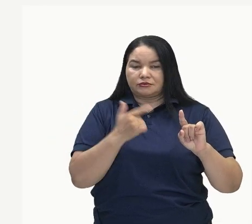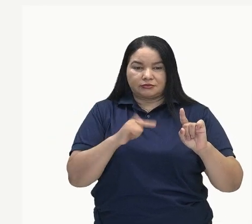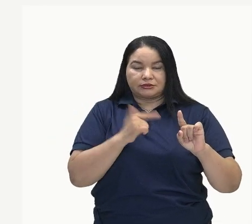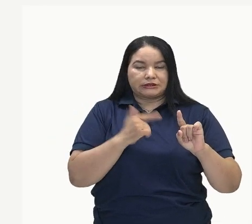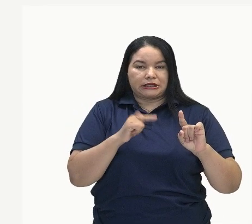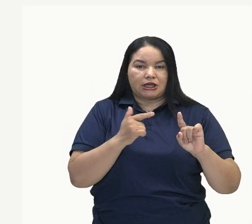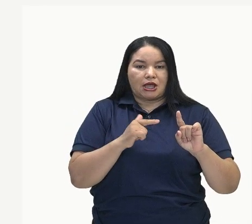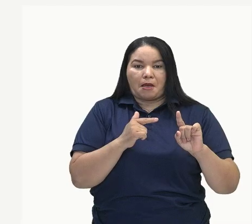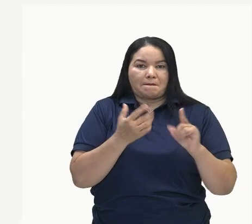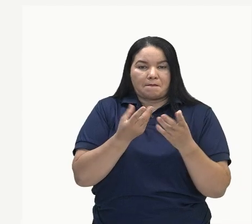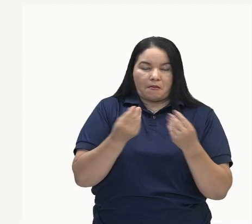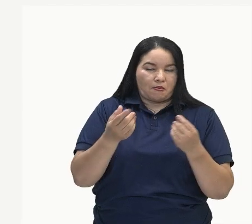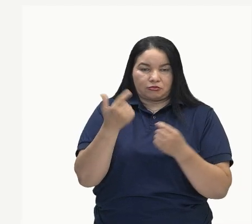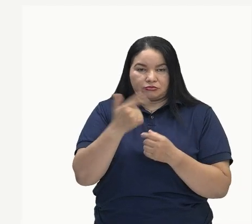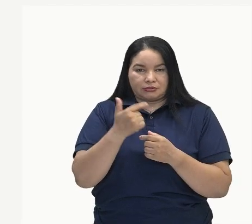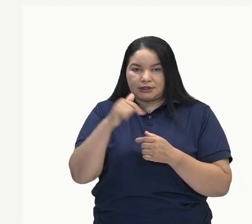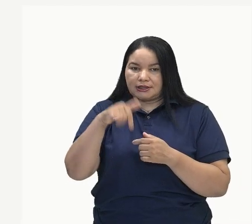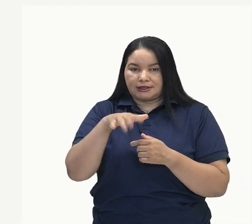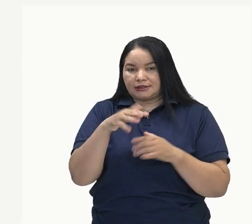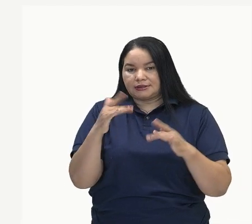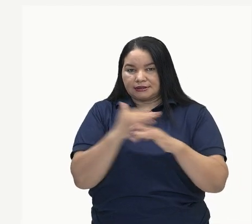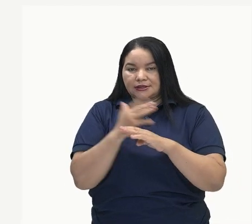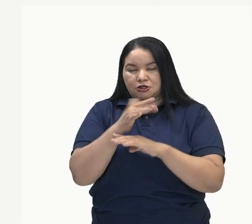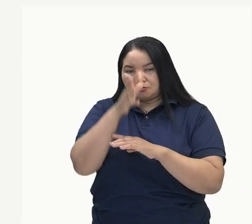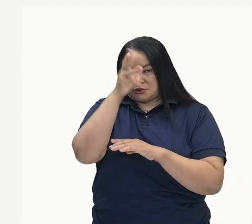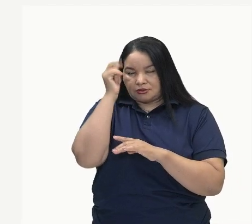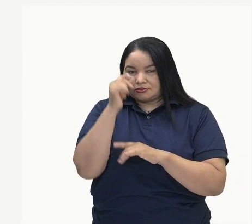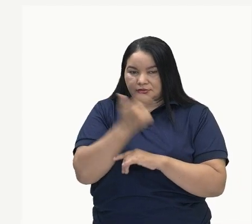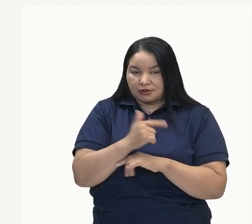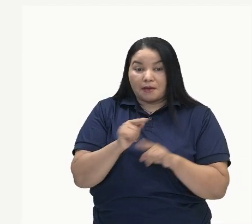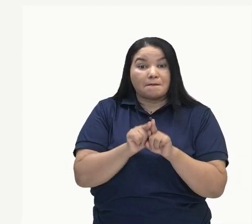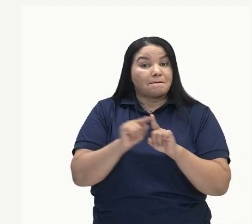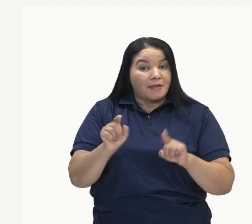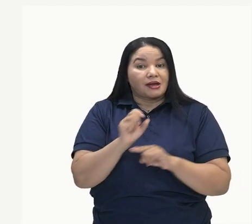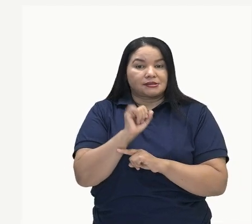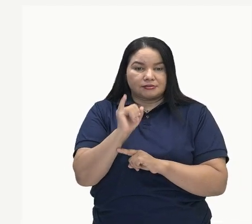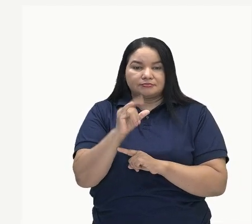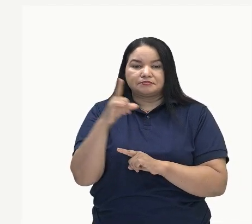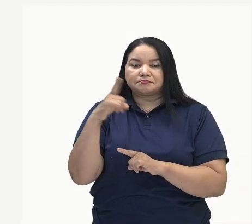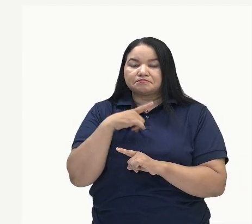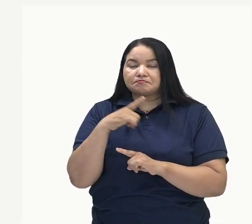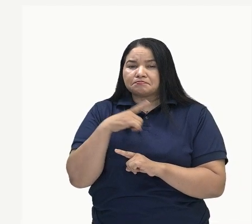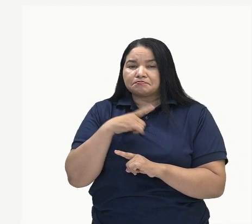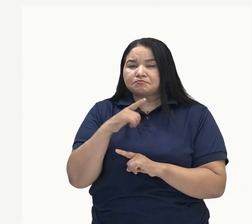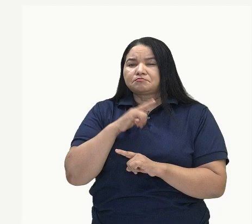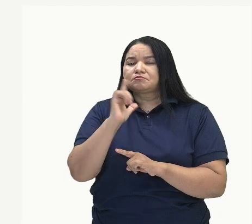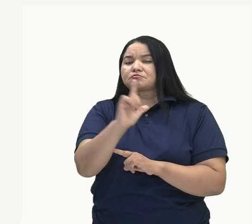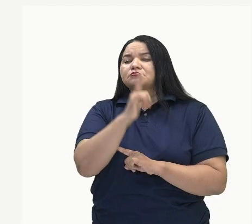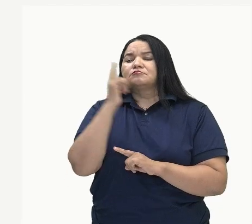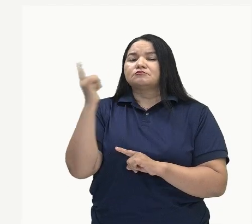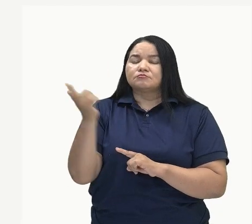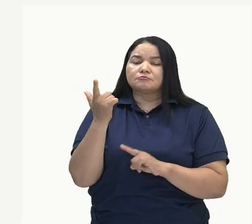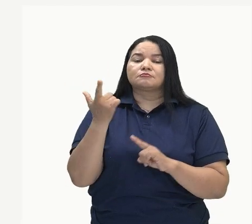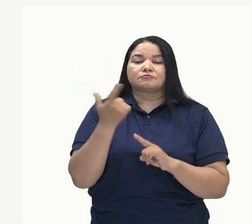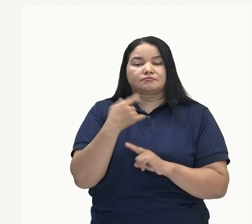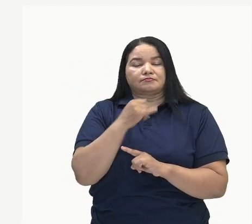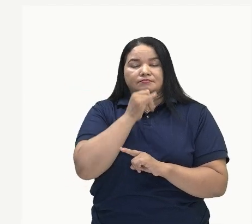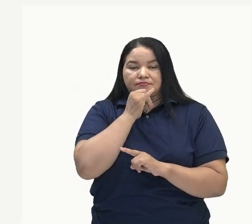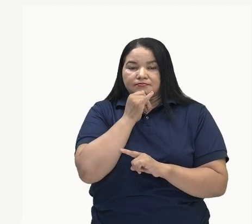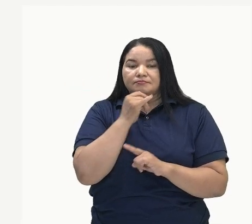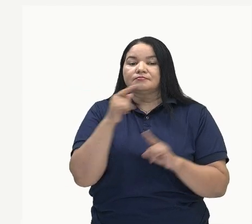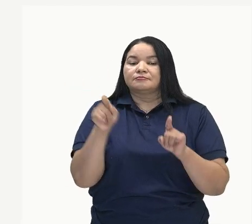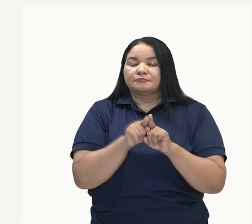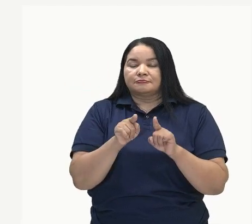na cidade de Manaus, certo? Como você já conhece, mas se tivéssemos pegado ou utilizado outro exemplo,